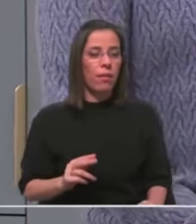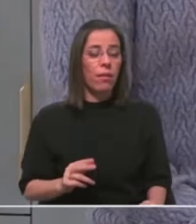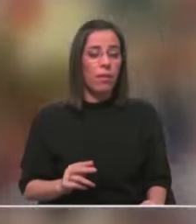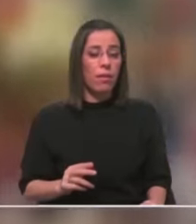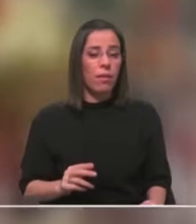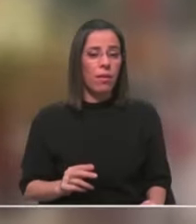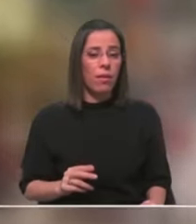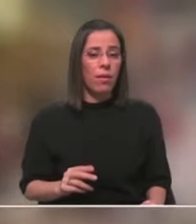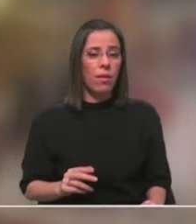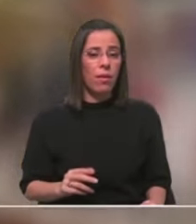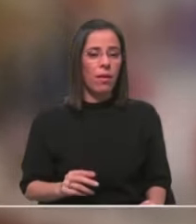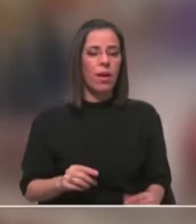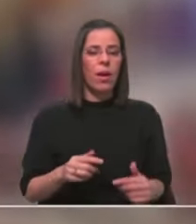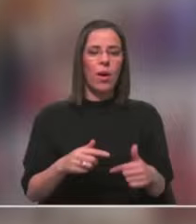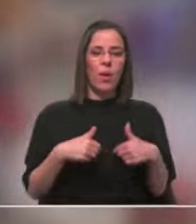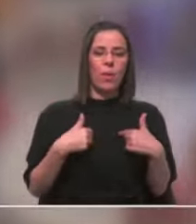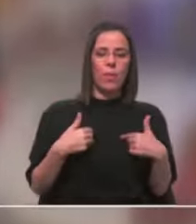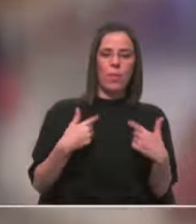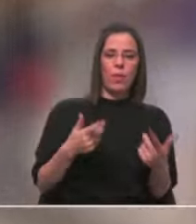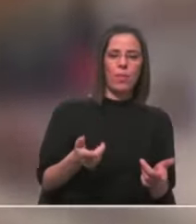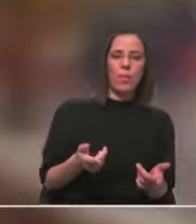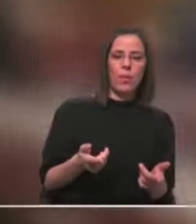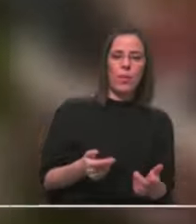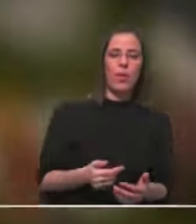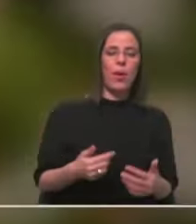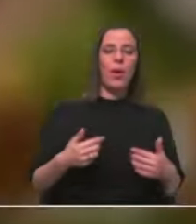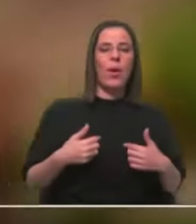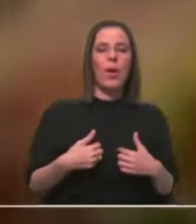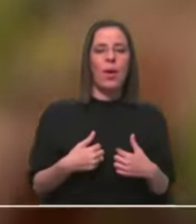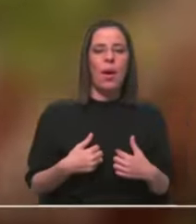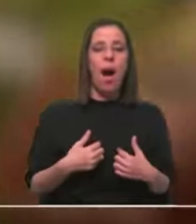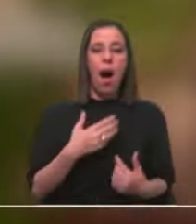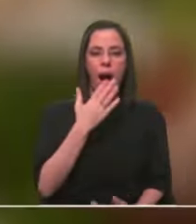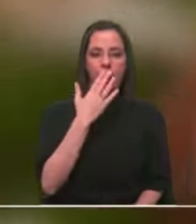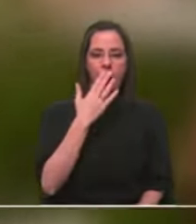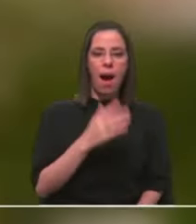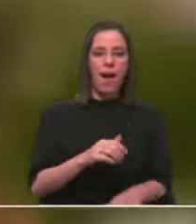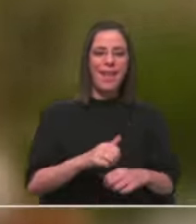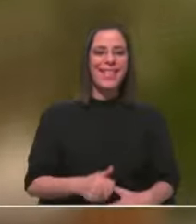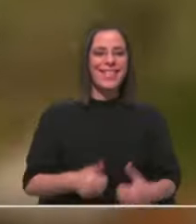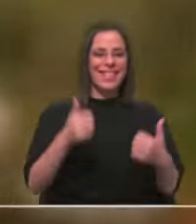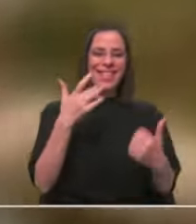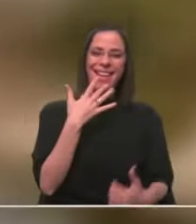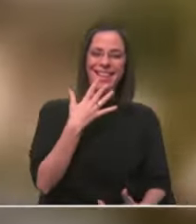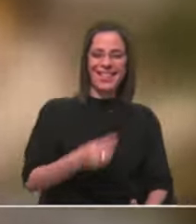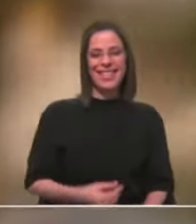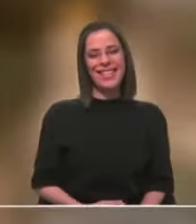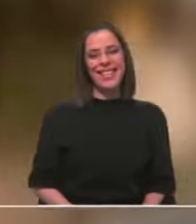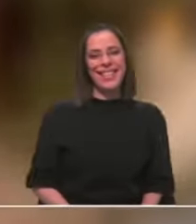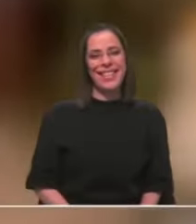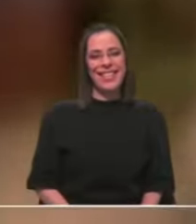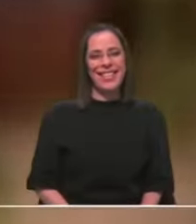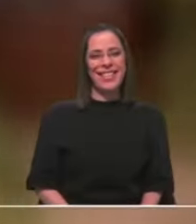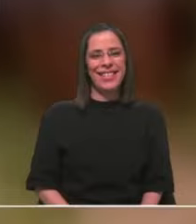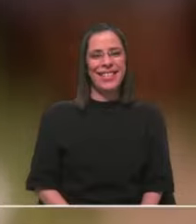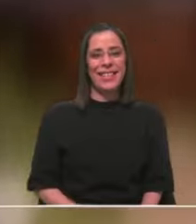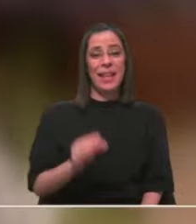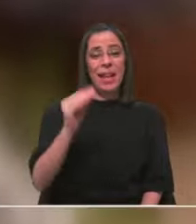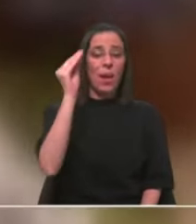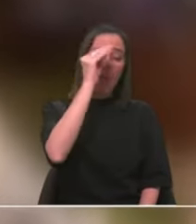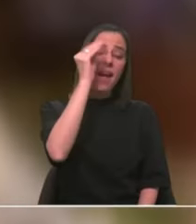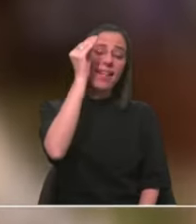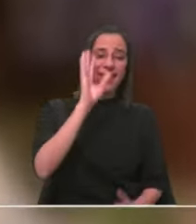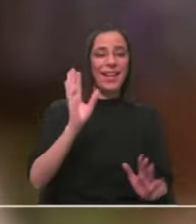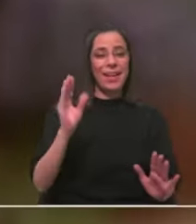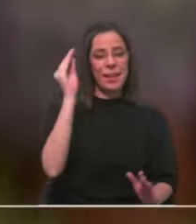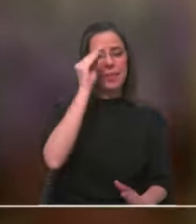Baião. Eu próprio? Dizer, eu não banho. Oh, a cidade natal. Ah. A Vila é mais natal. Uma aldeiazinha. É